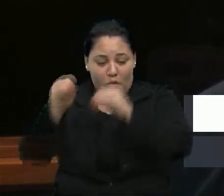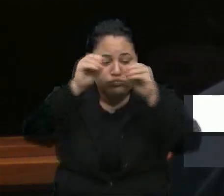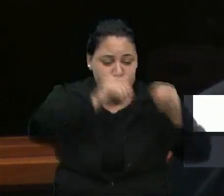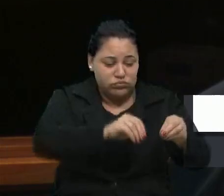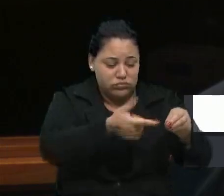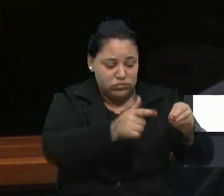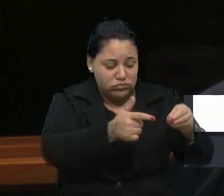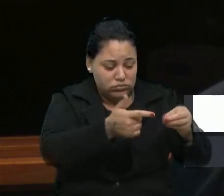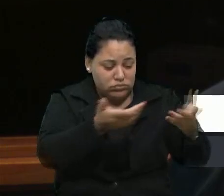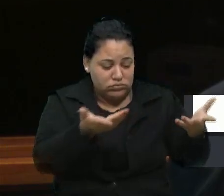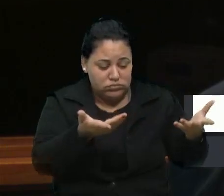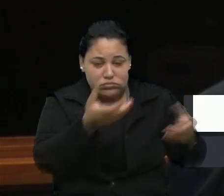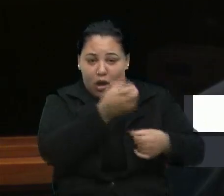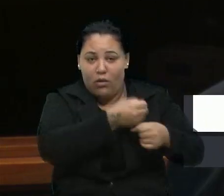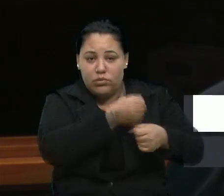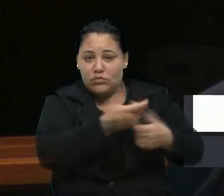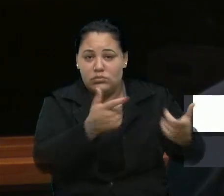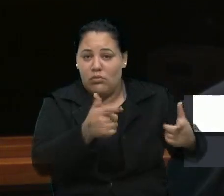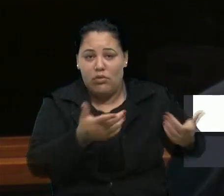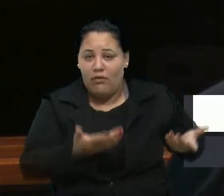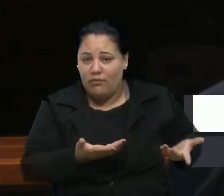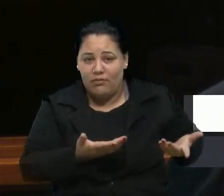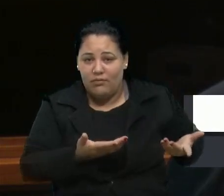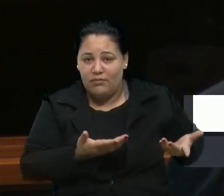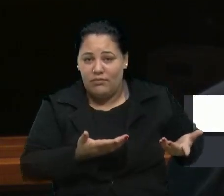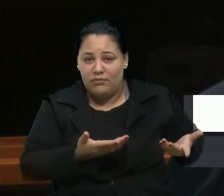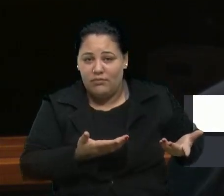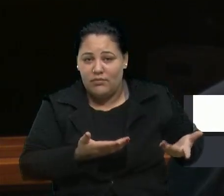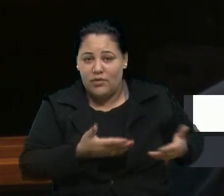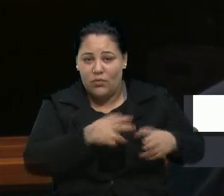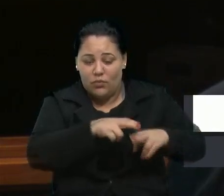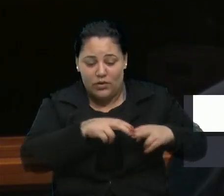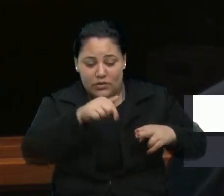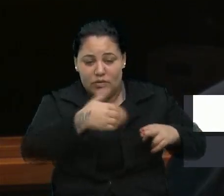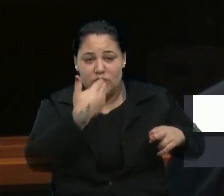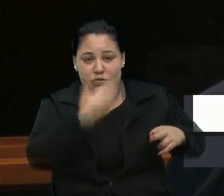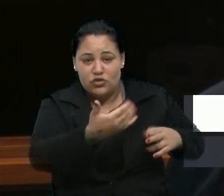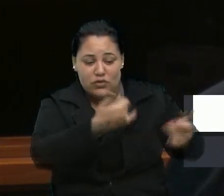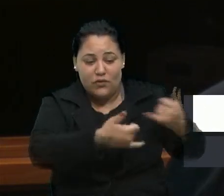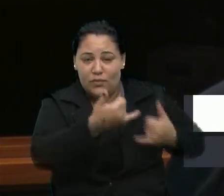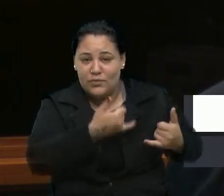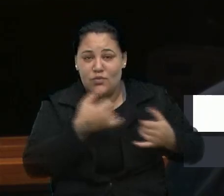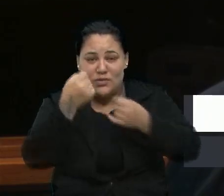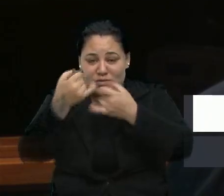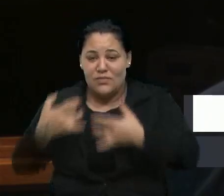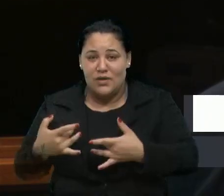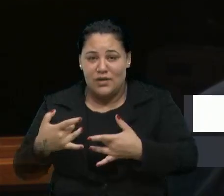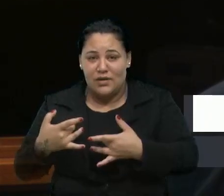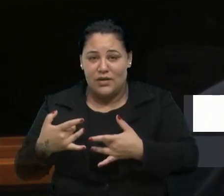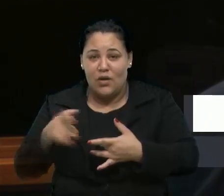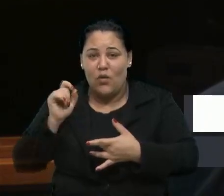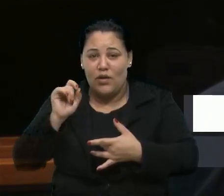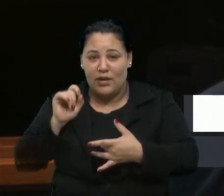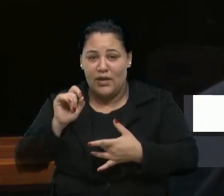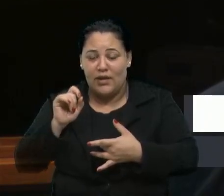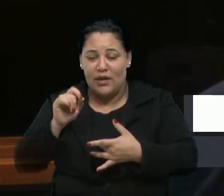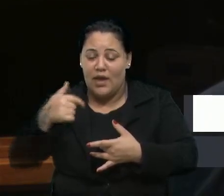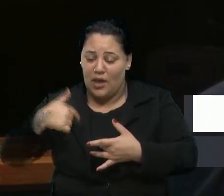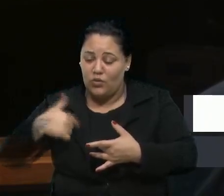ser lidada, né? Então, este pedido de informação justifica por esses argumentos